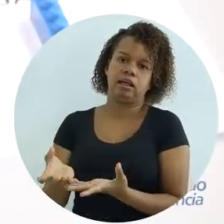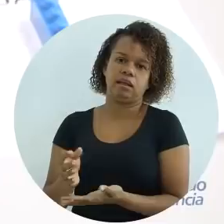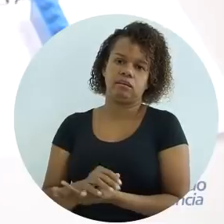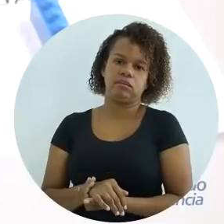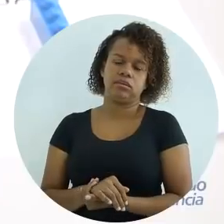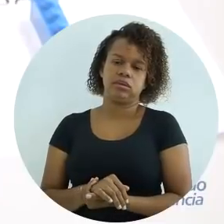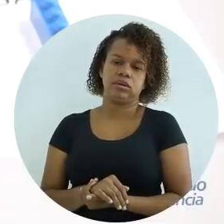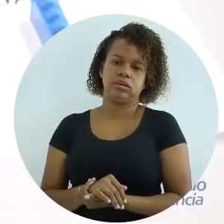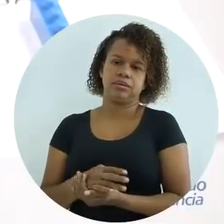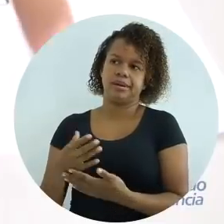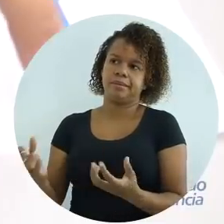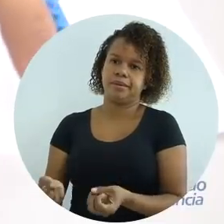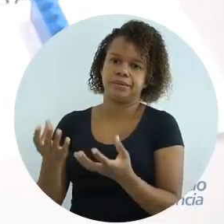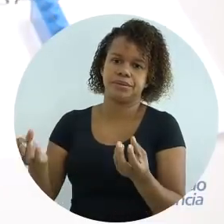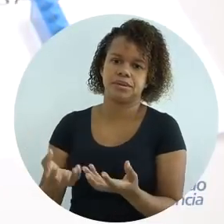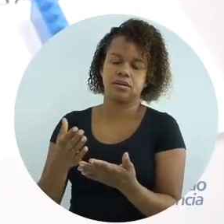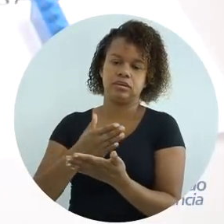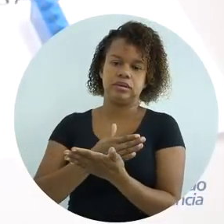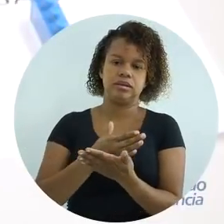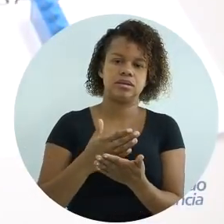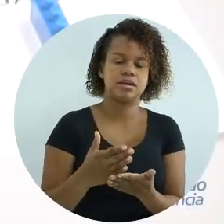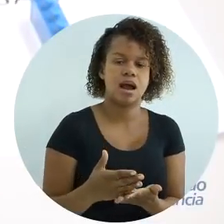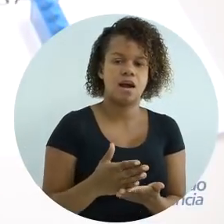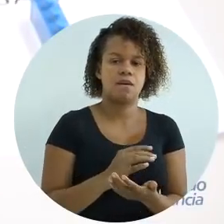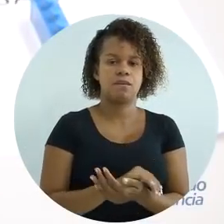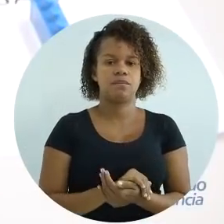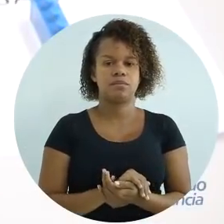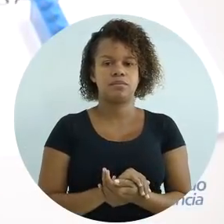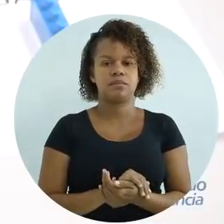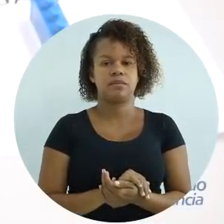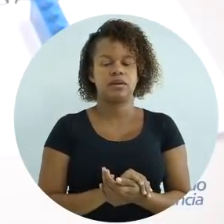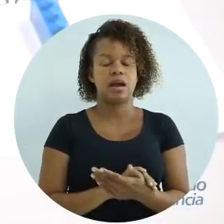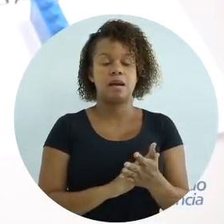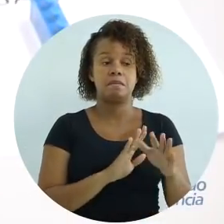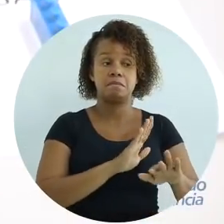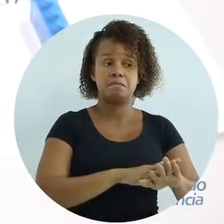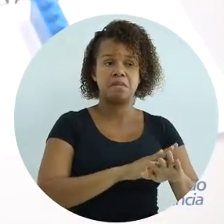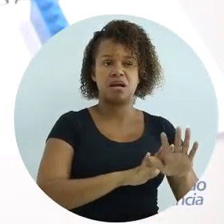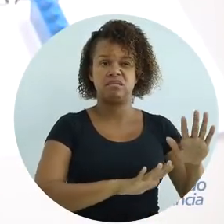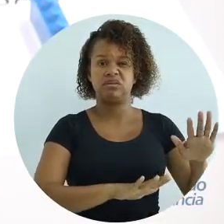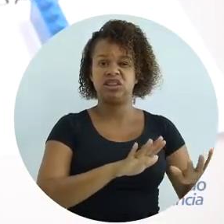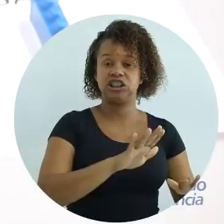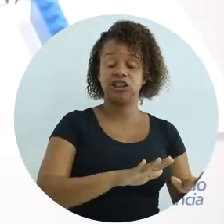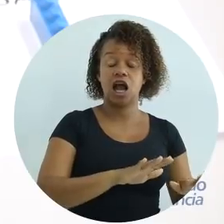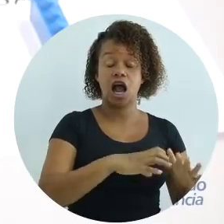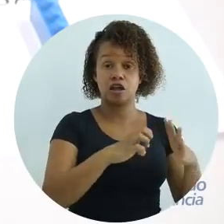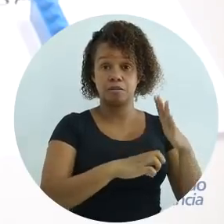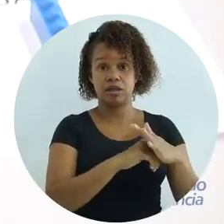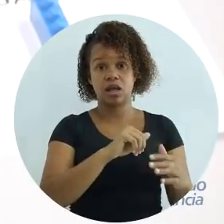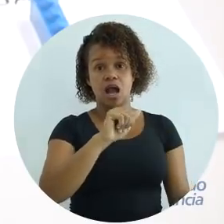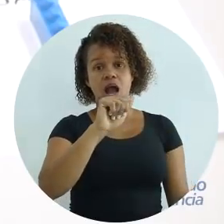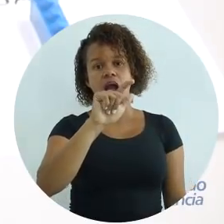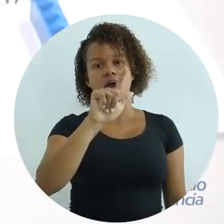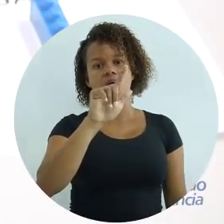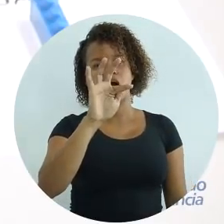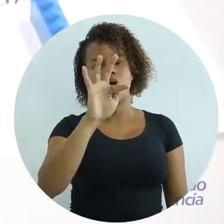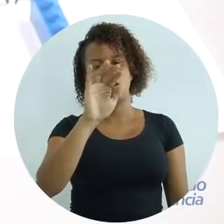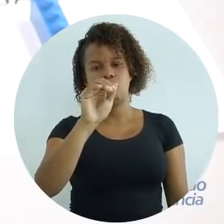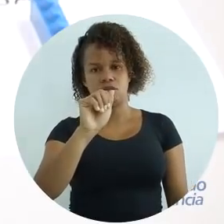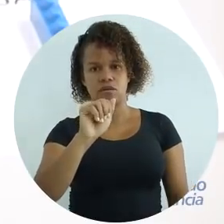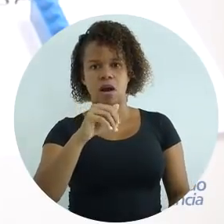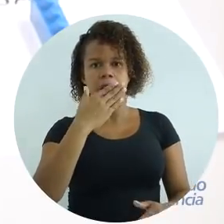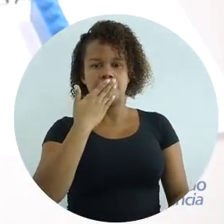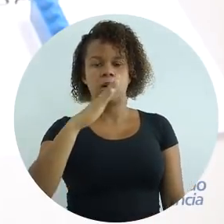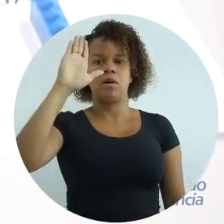que, considerando a produção inicialmente prevista, a empresa Alfa prometesse mais do